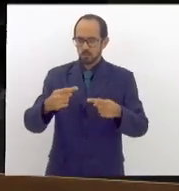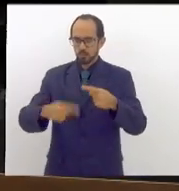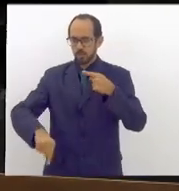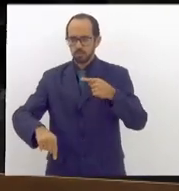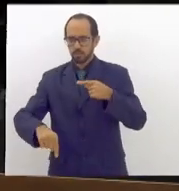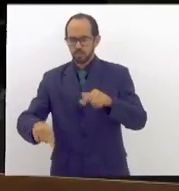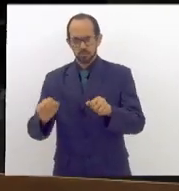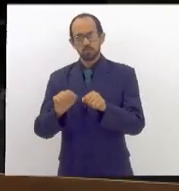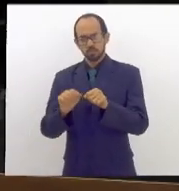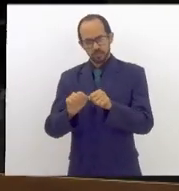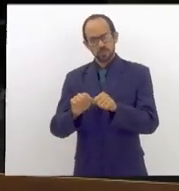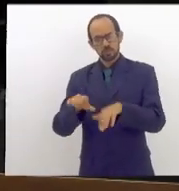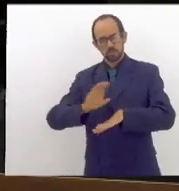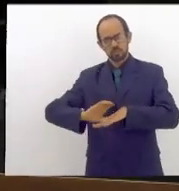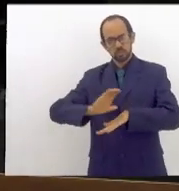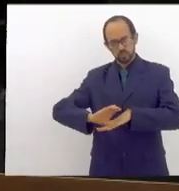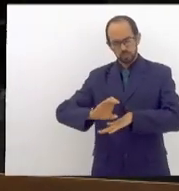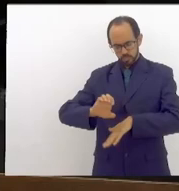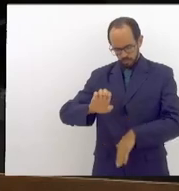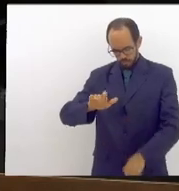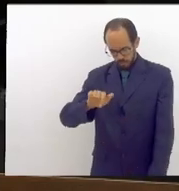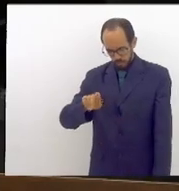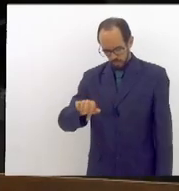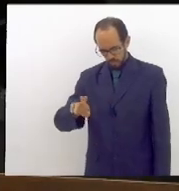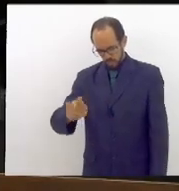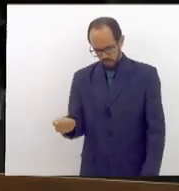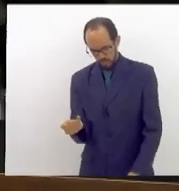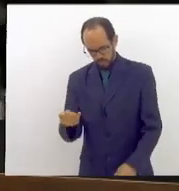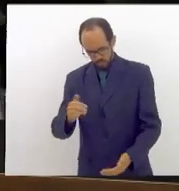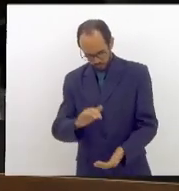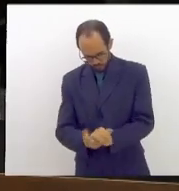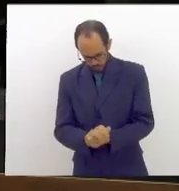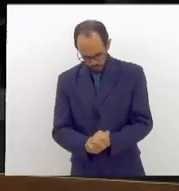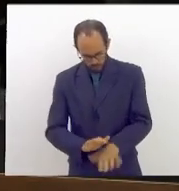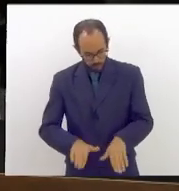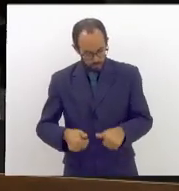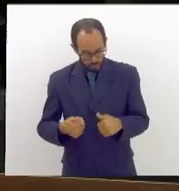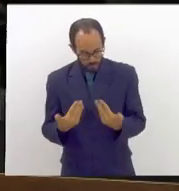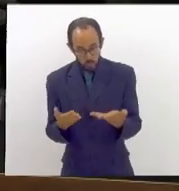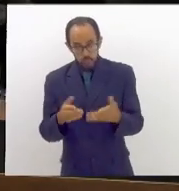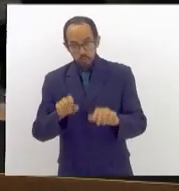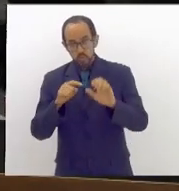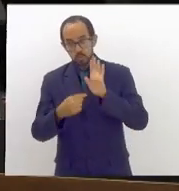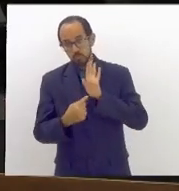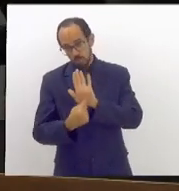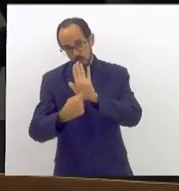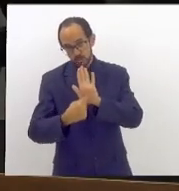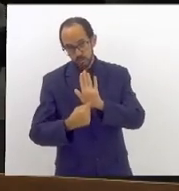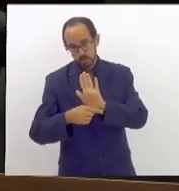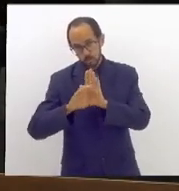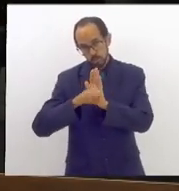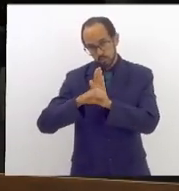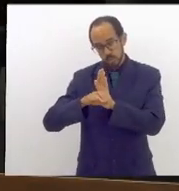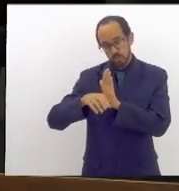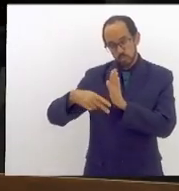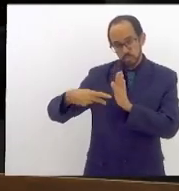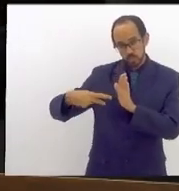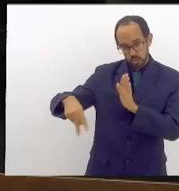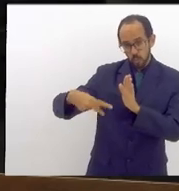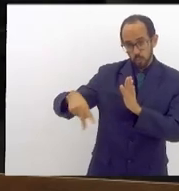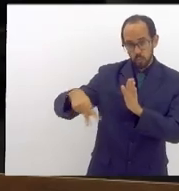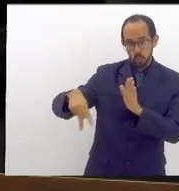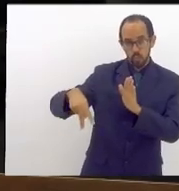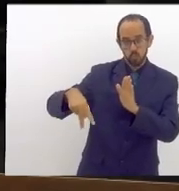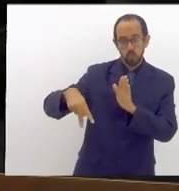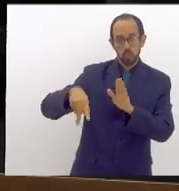da elege então isso também mostra o conceito de vossa excelência